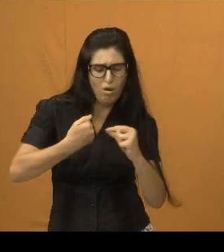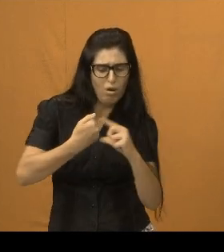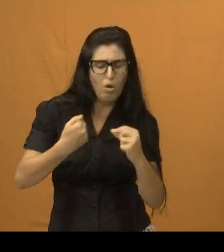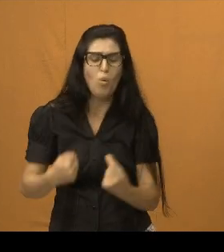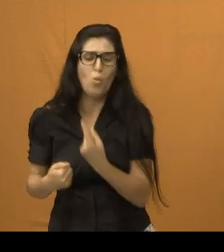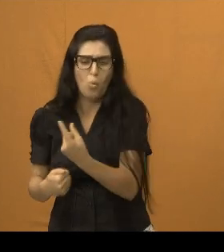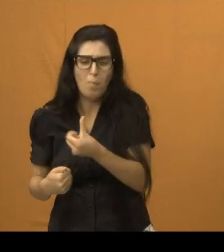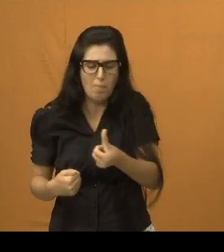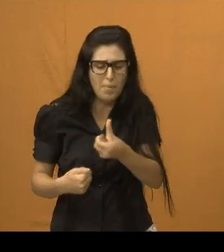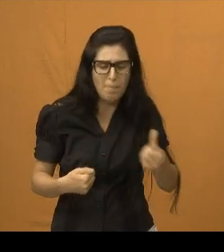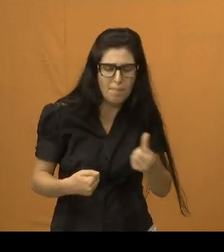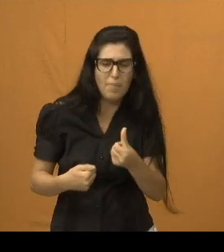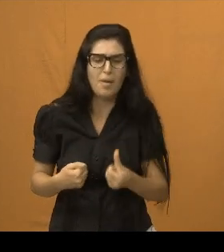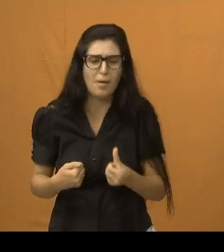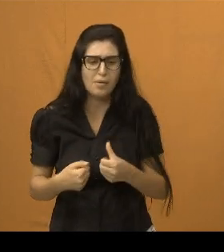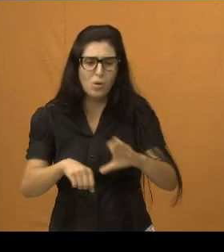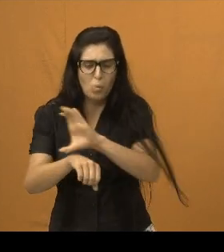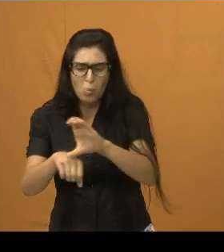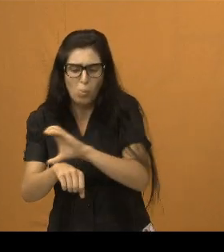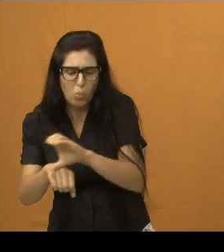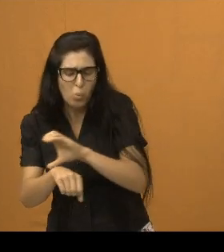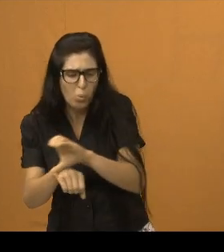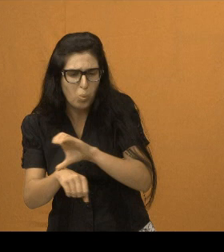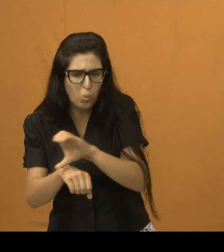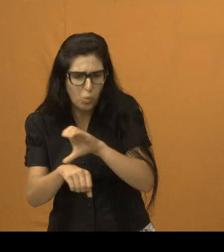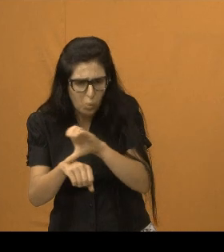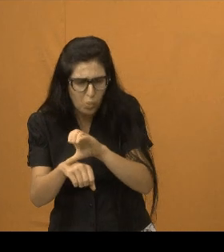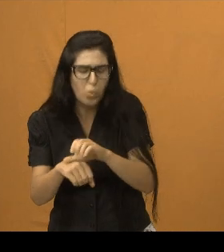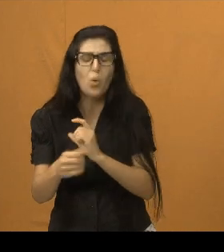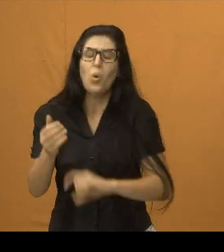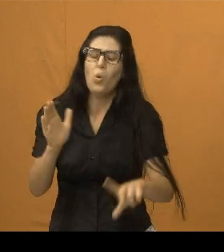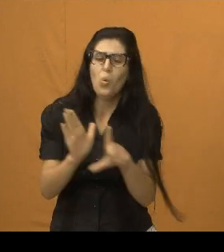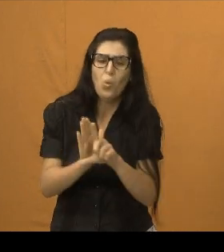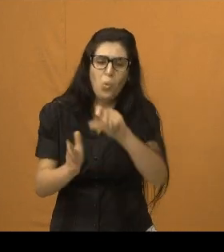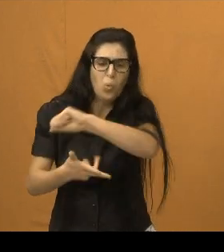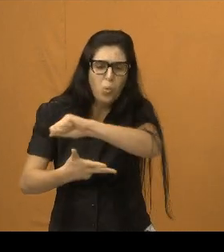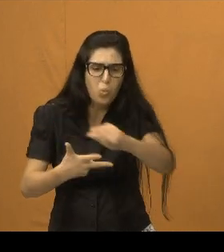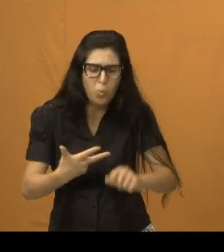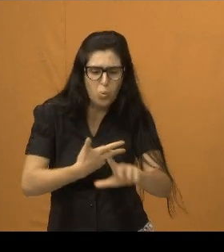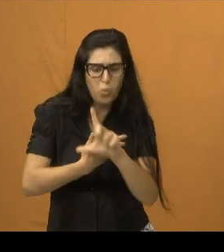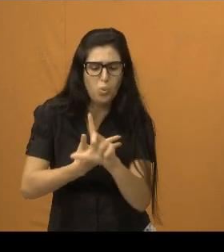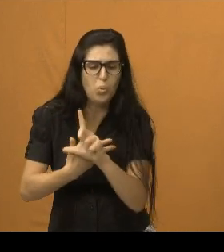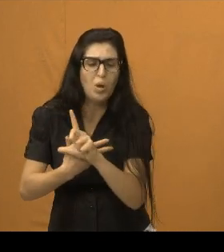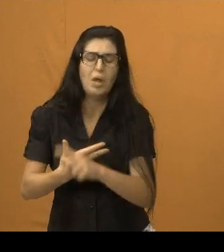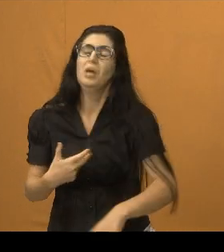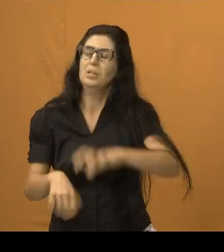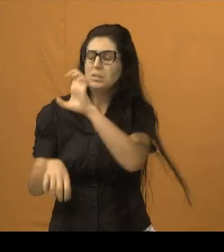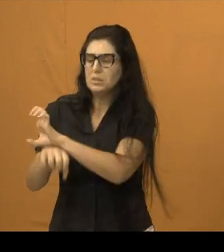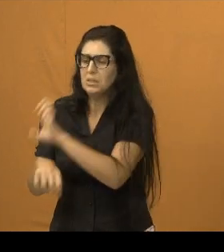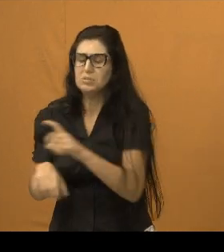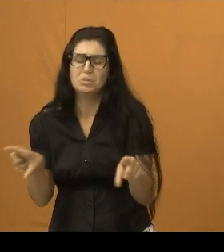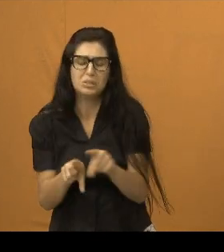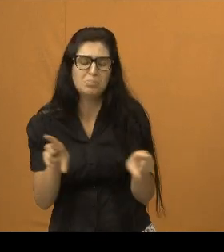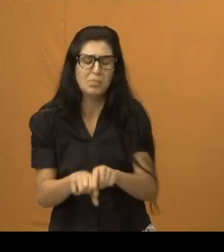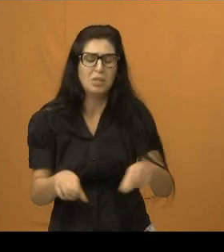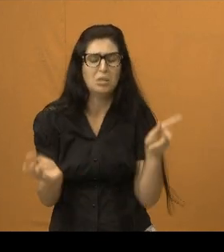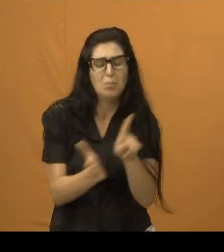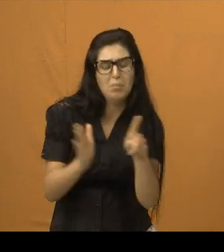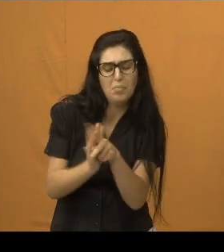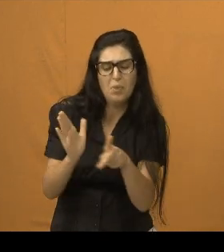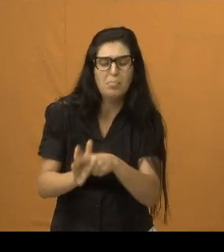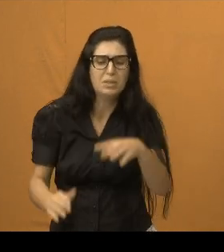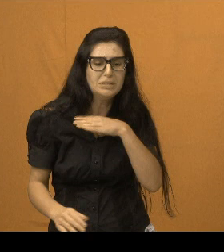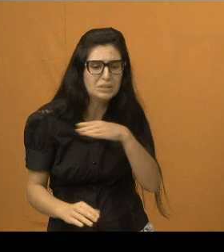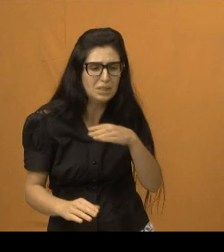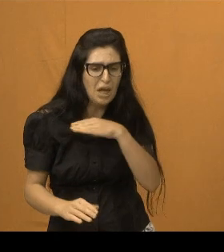166 da Constituição ou equivalente nas casas legislativas estaduais e municipais. Então, como vocês podem ver, nesse artigo,